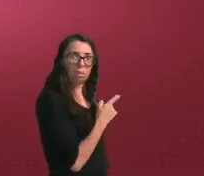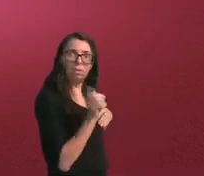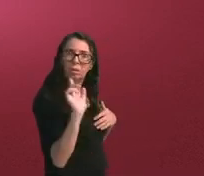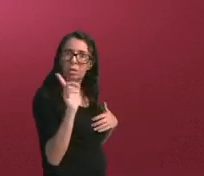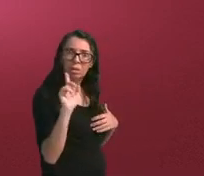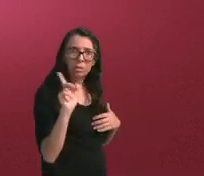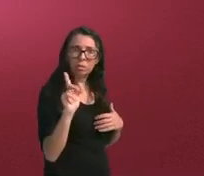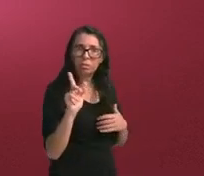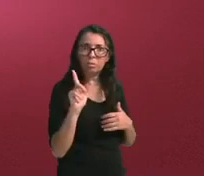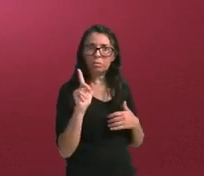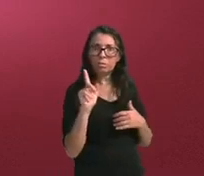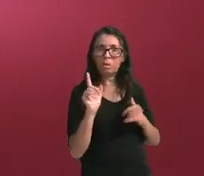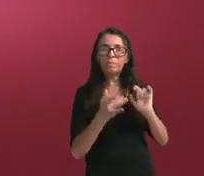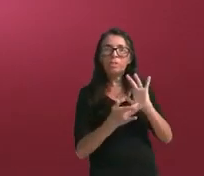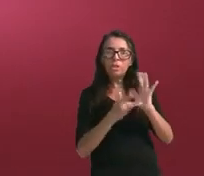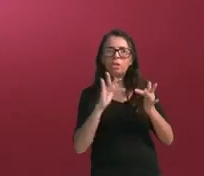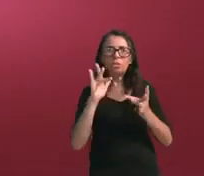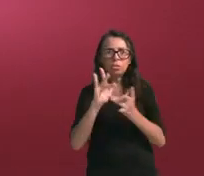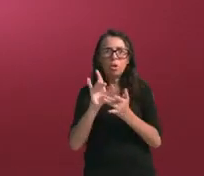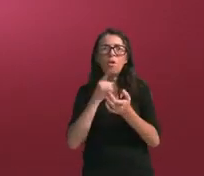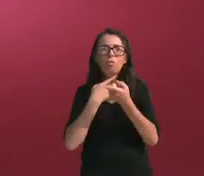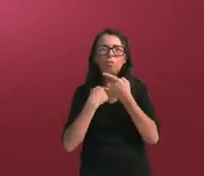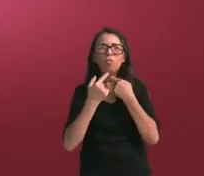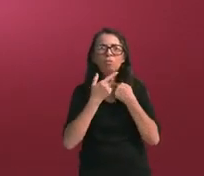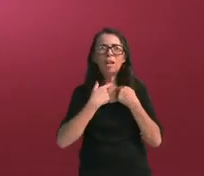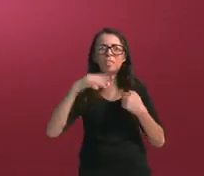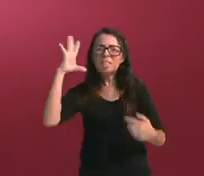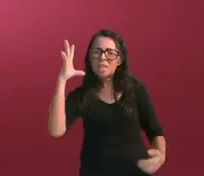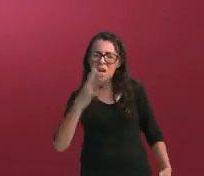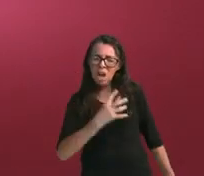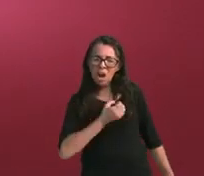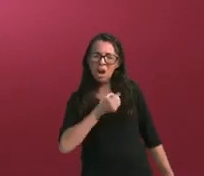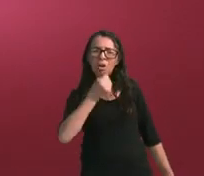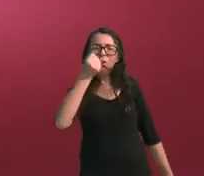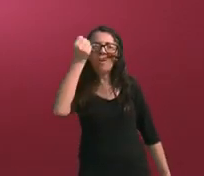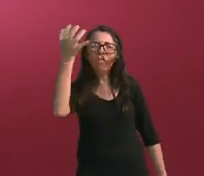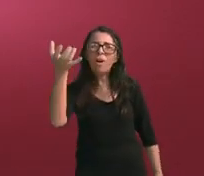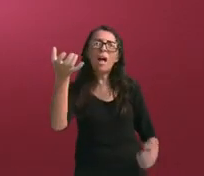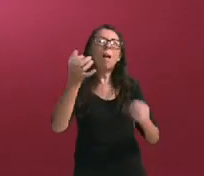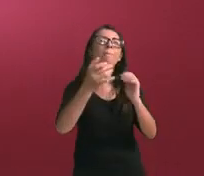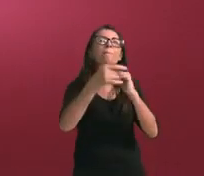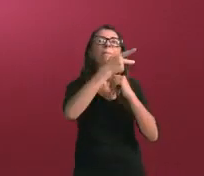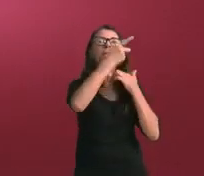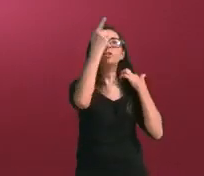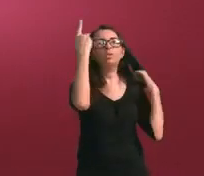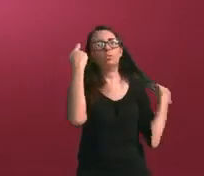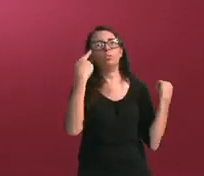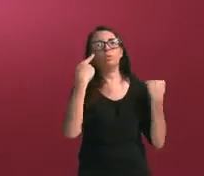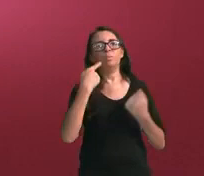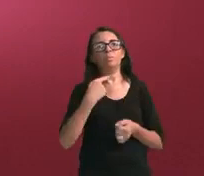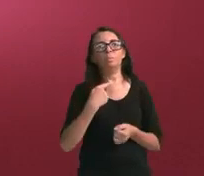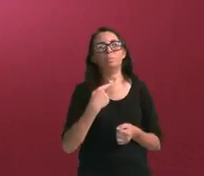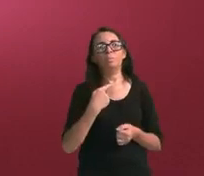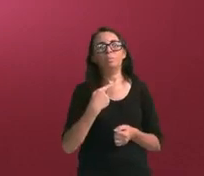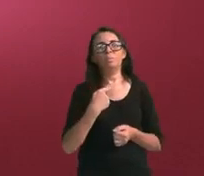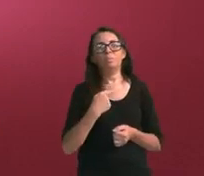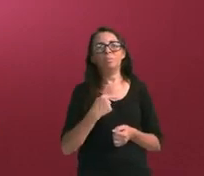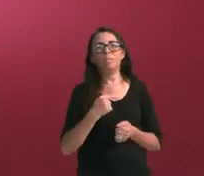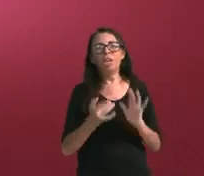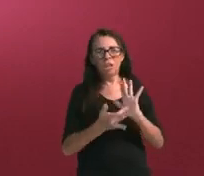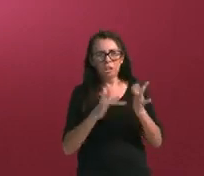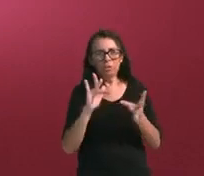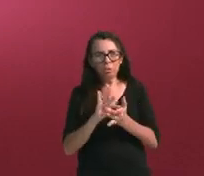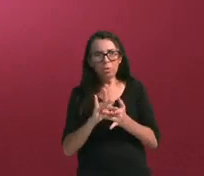Então, se você for obediente, Deus fará coisas maravilhosas por seu intermédio. Você precisará ter muito